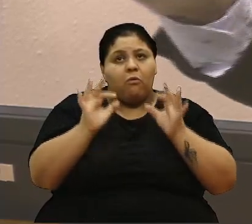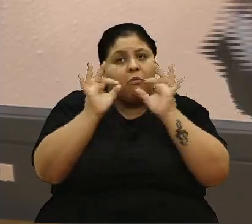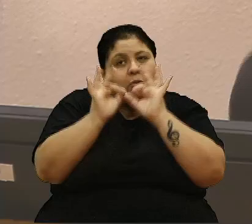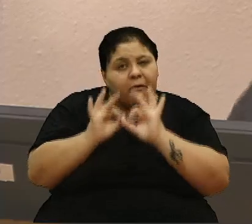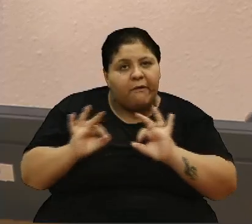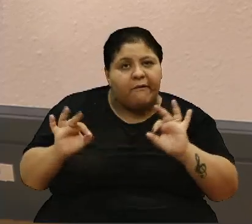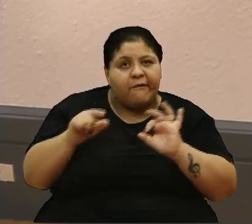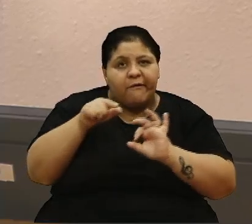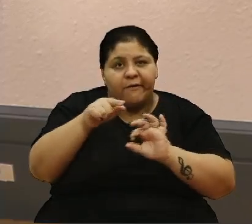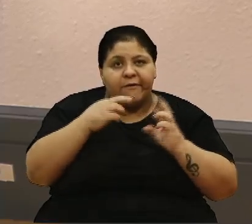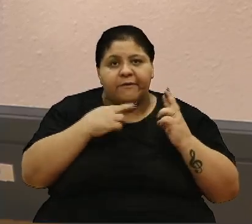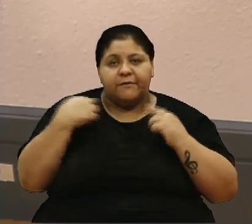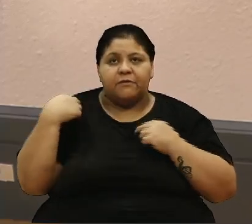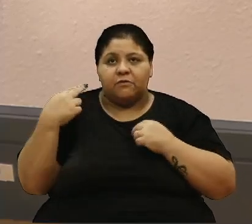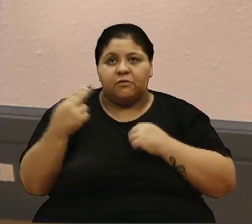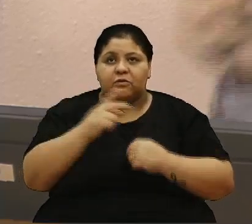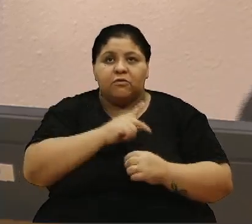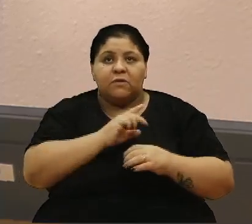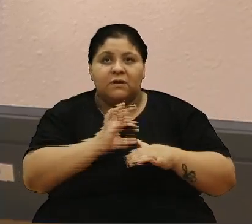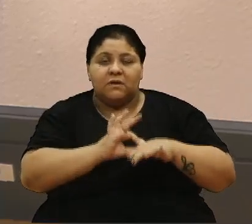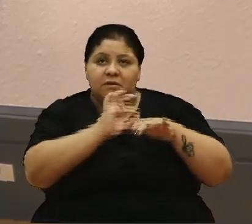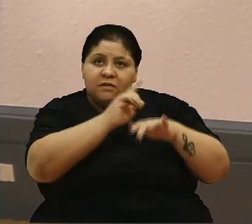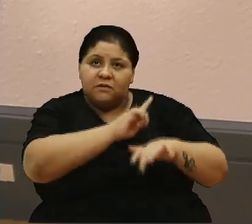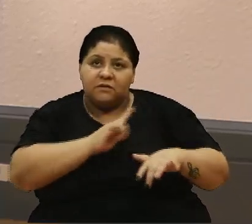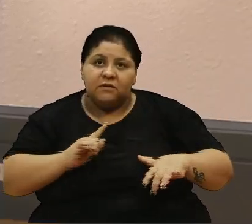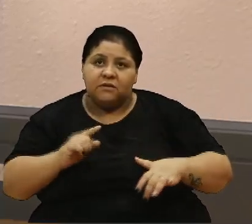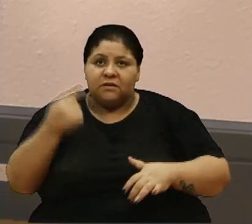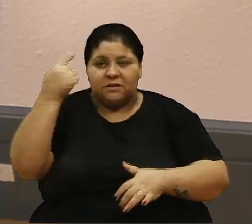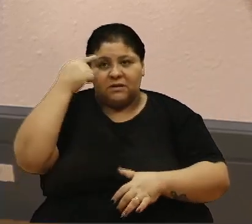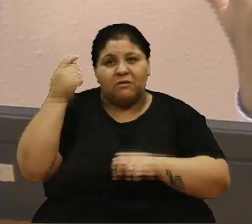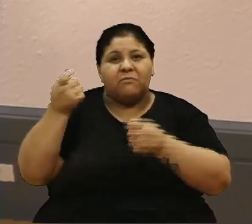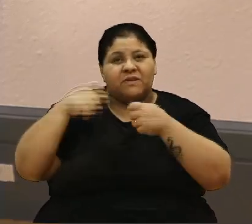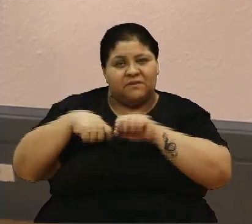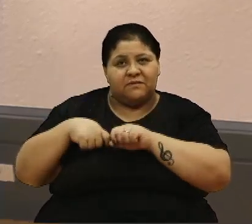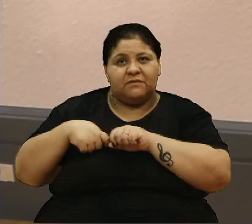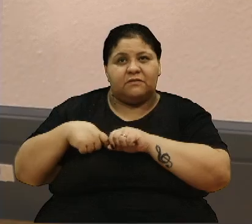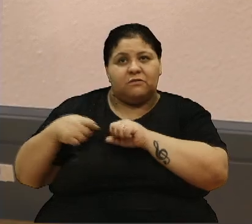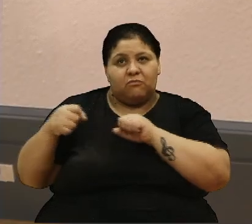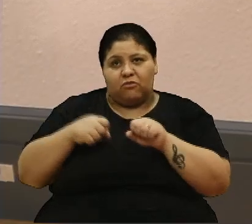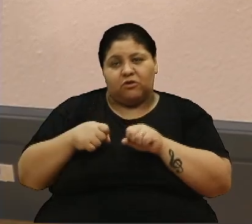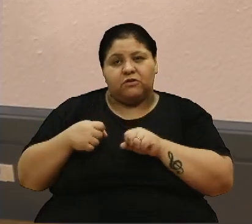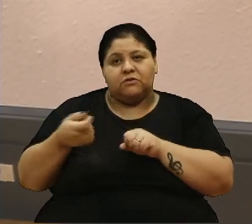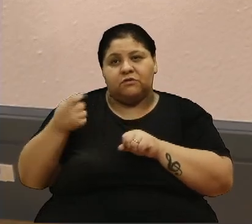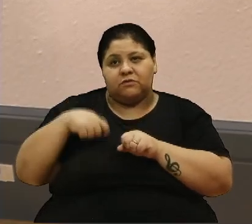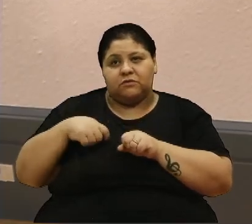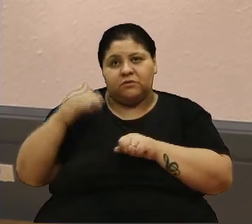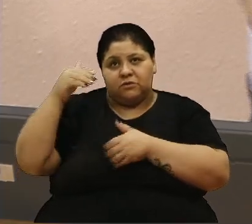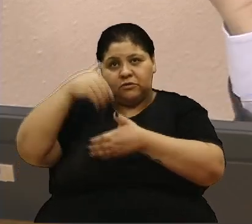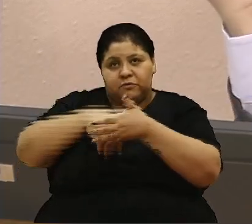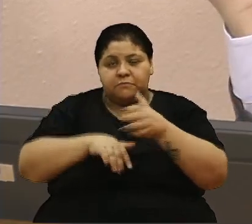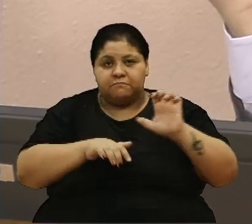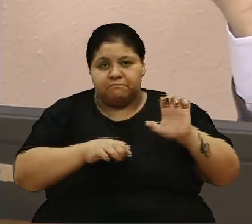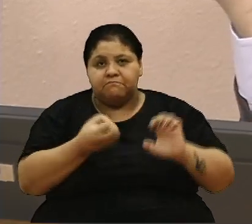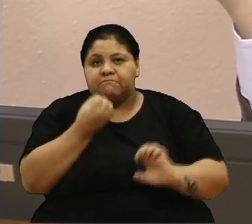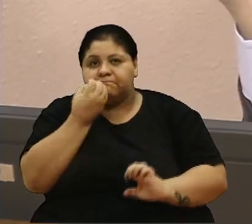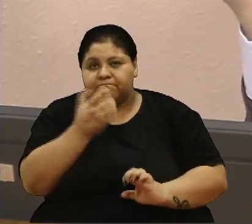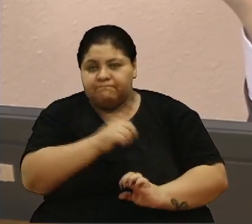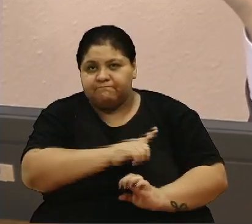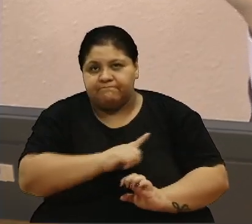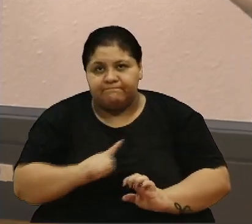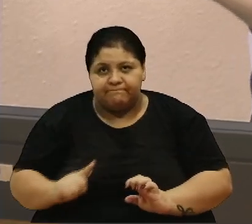suscetibilizando o que o senhor representa como líder de governo, desconsiderando que vai precisar ou pode precisar os votos da esquerda. Que bom que o